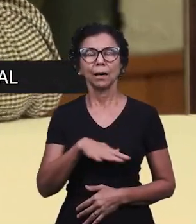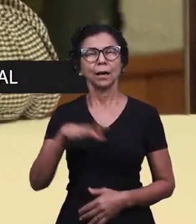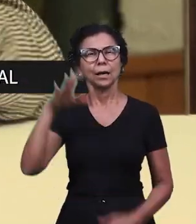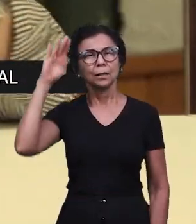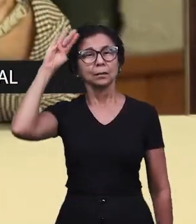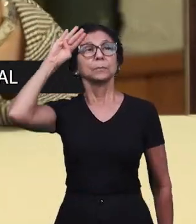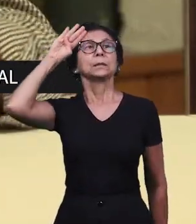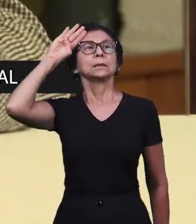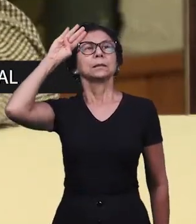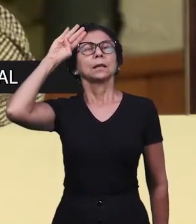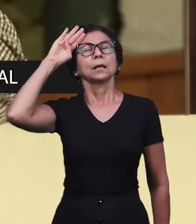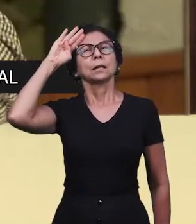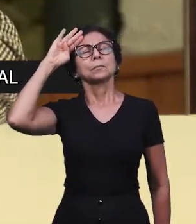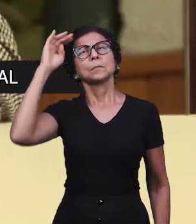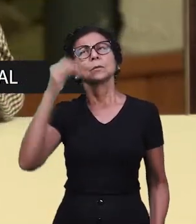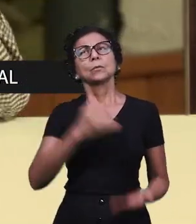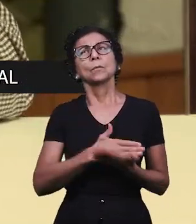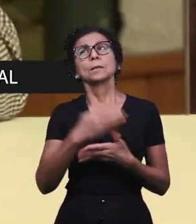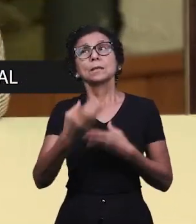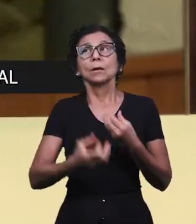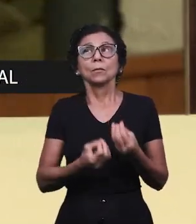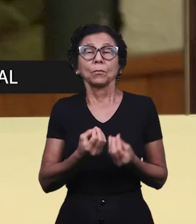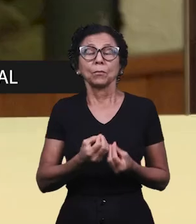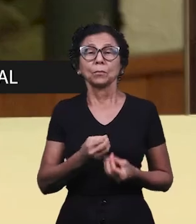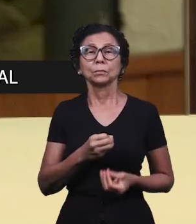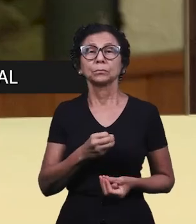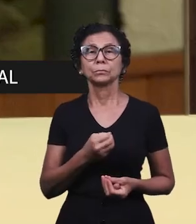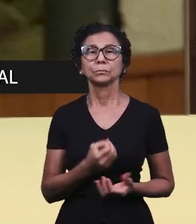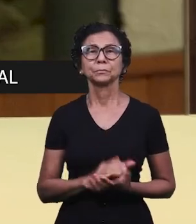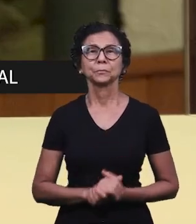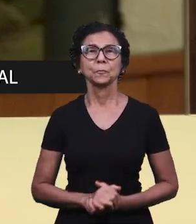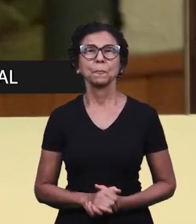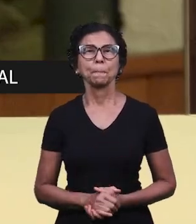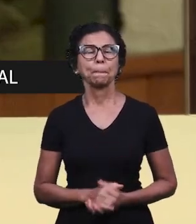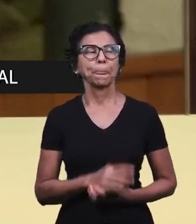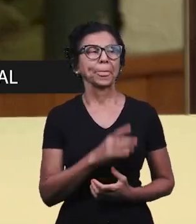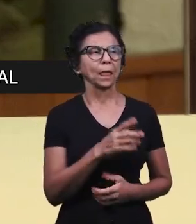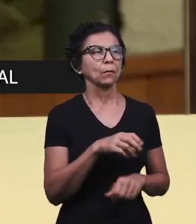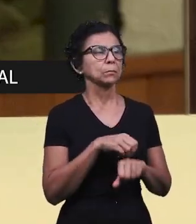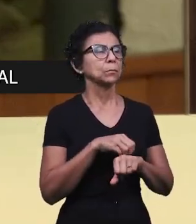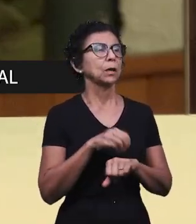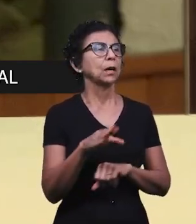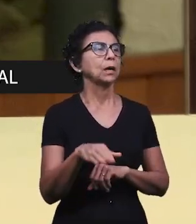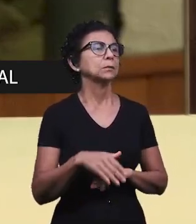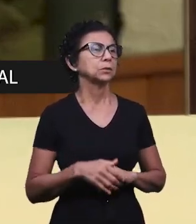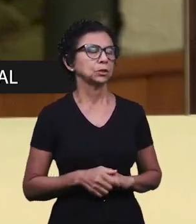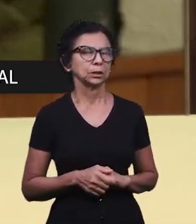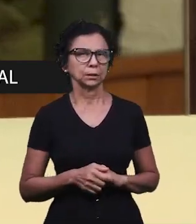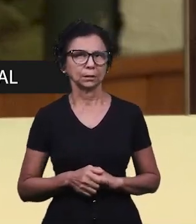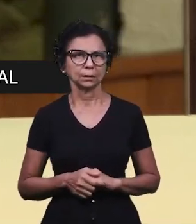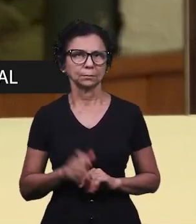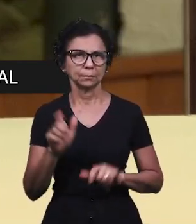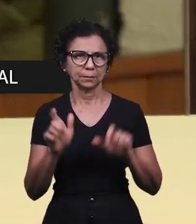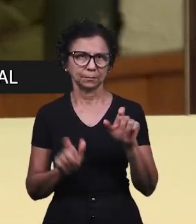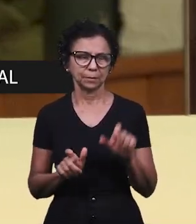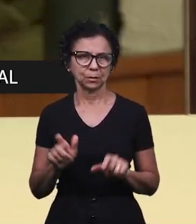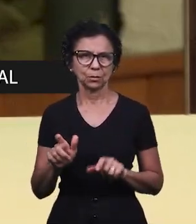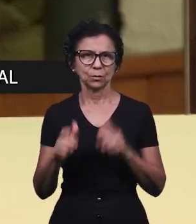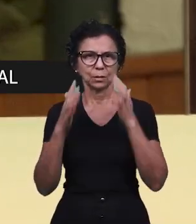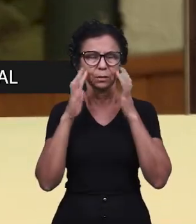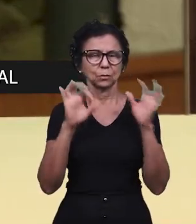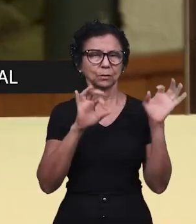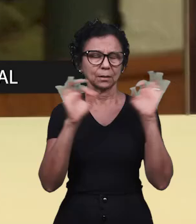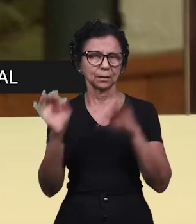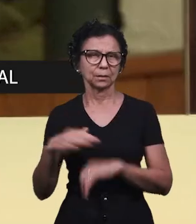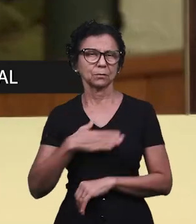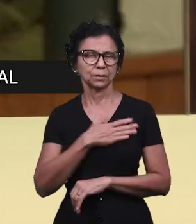vezes não sabe como começar, né? O que você tem a falar de trazer uma palavra para as pessoas que nos assistem, que